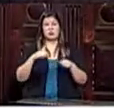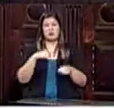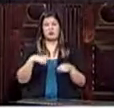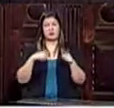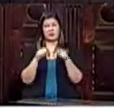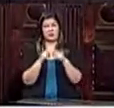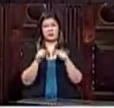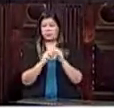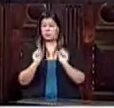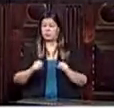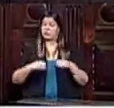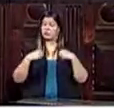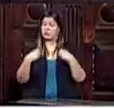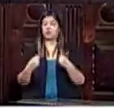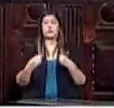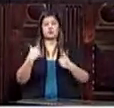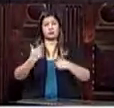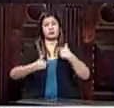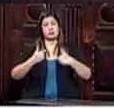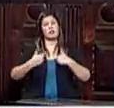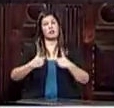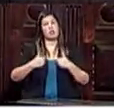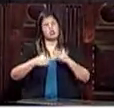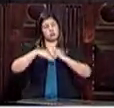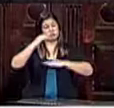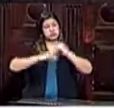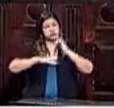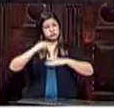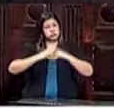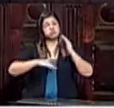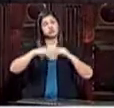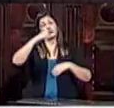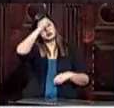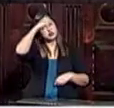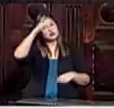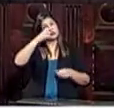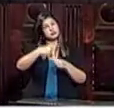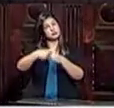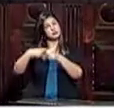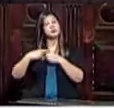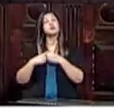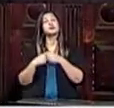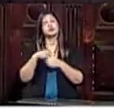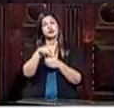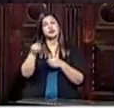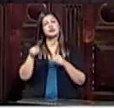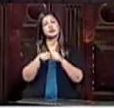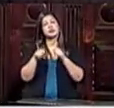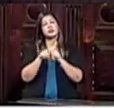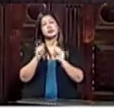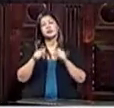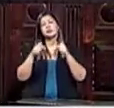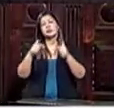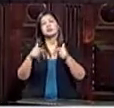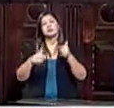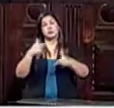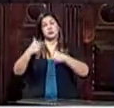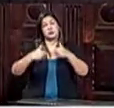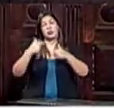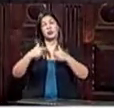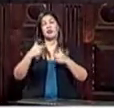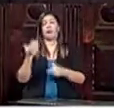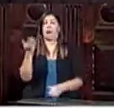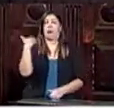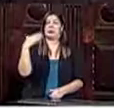e o esforço no trabalho de capacitação dos municípios que estão realizando esse trabalho